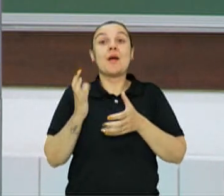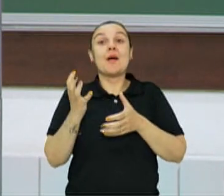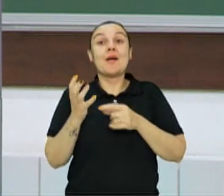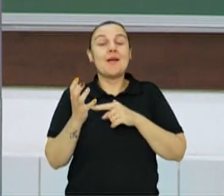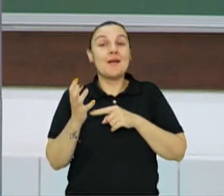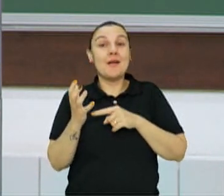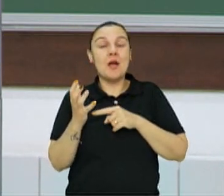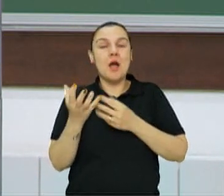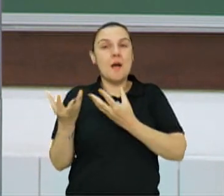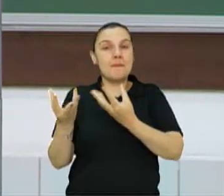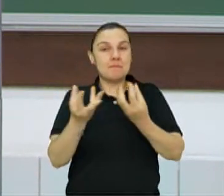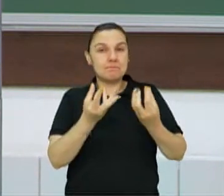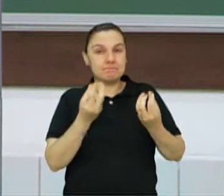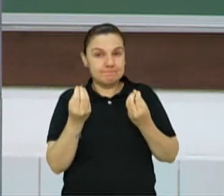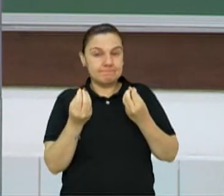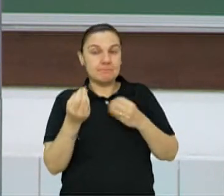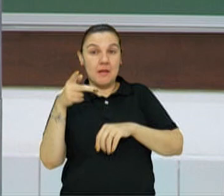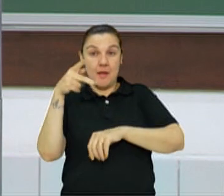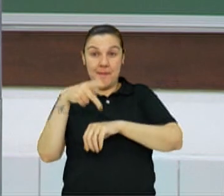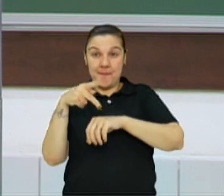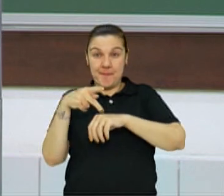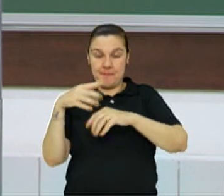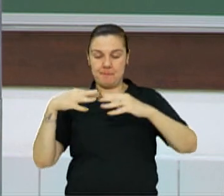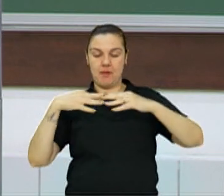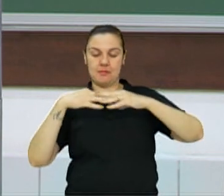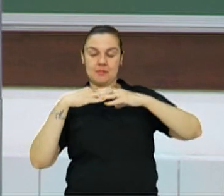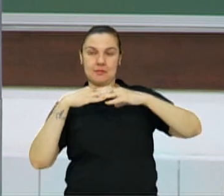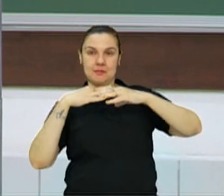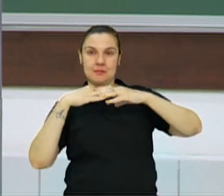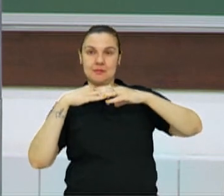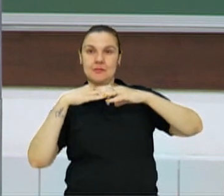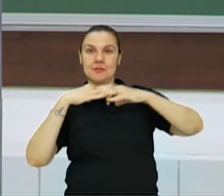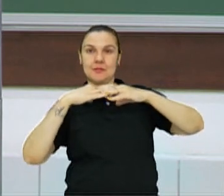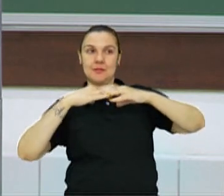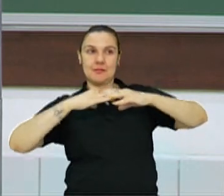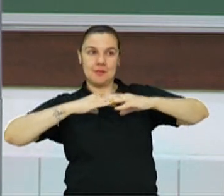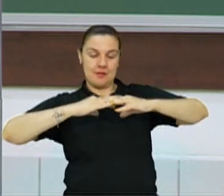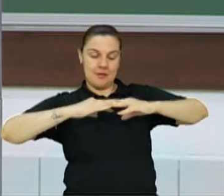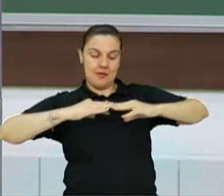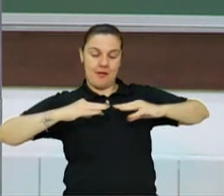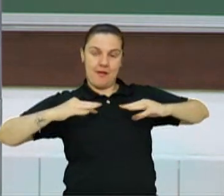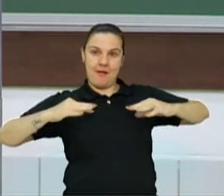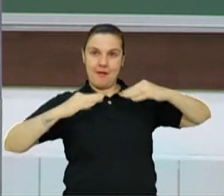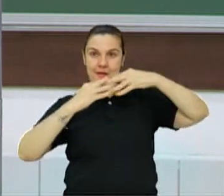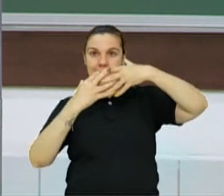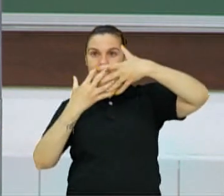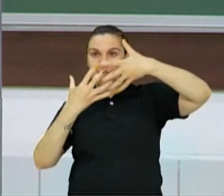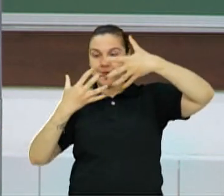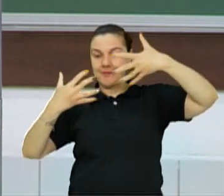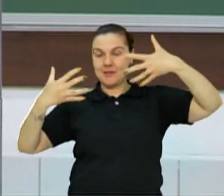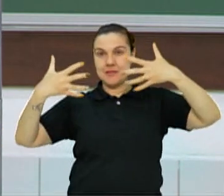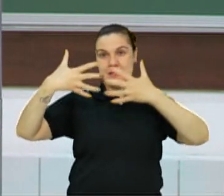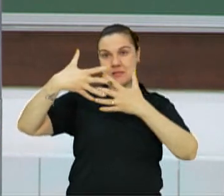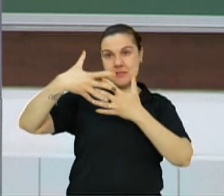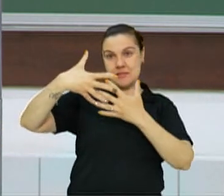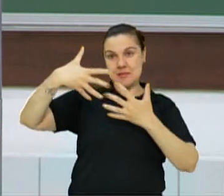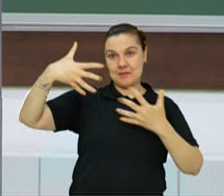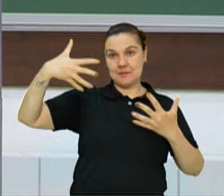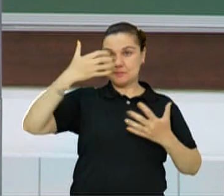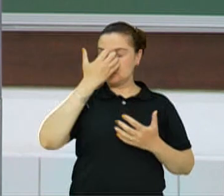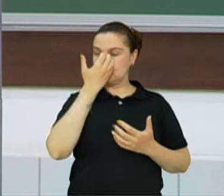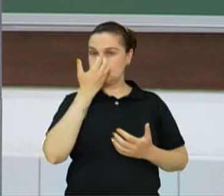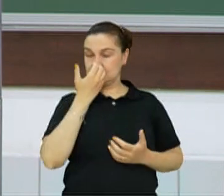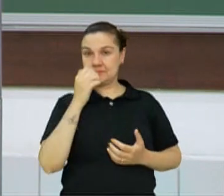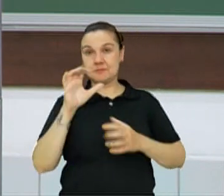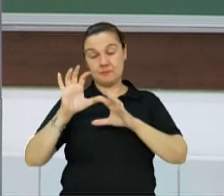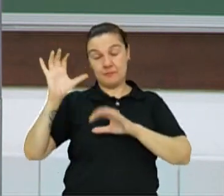que vários fragmentos desse continente fossem se afastando,